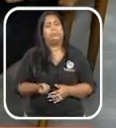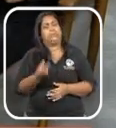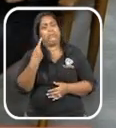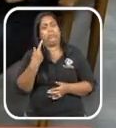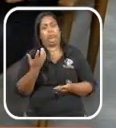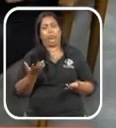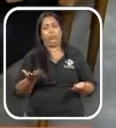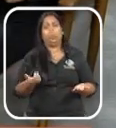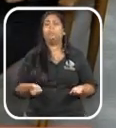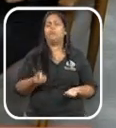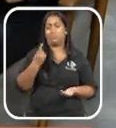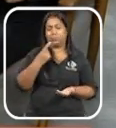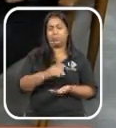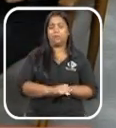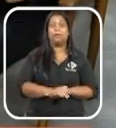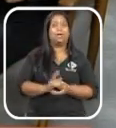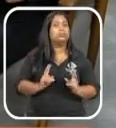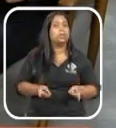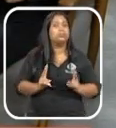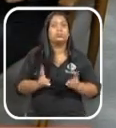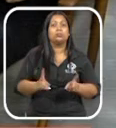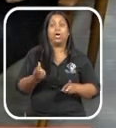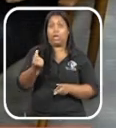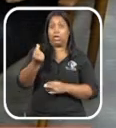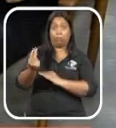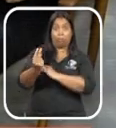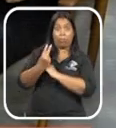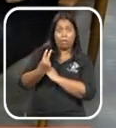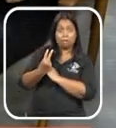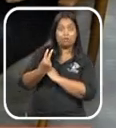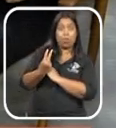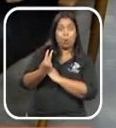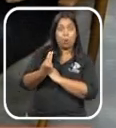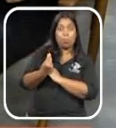empréstimo milionário como esse, você vai pagar muito juro.